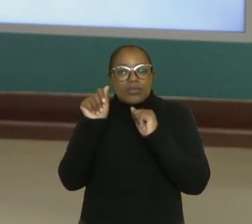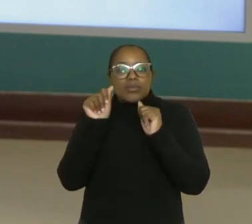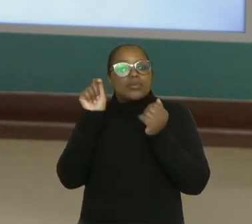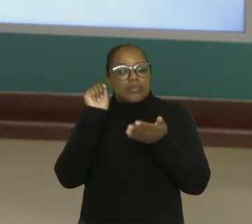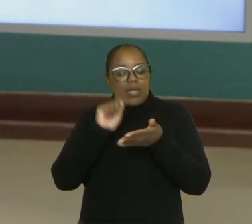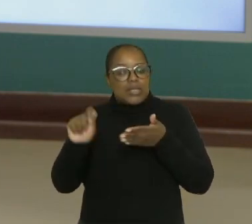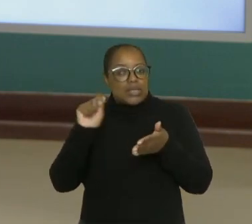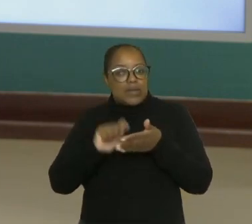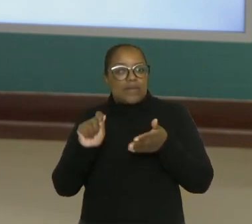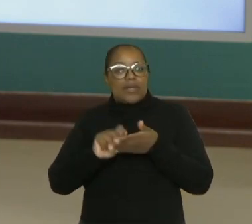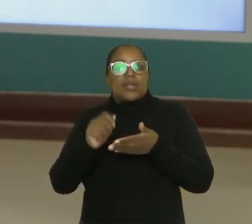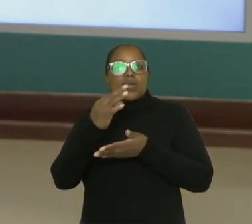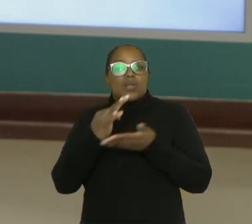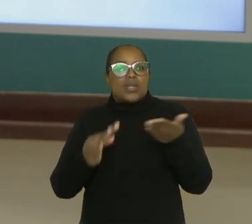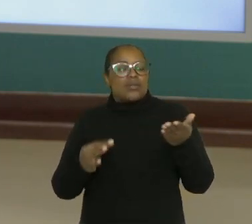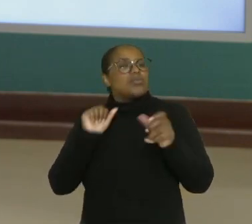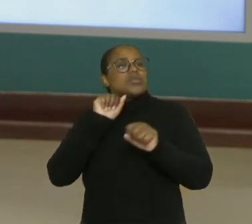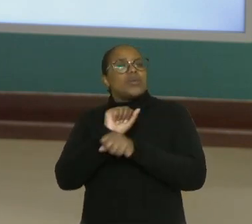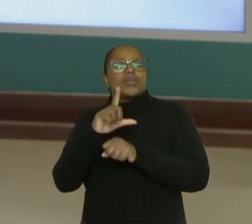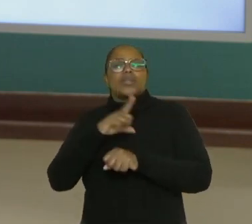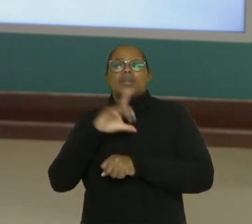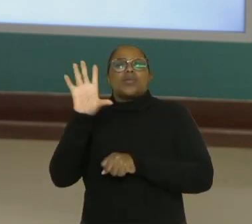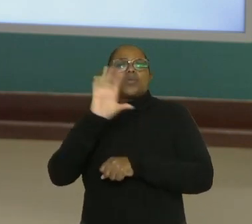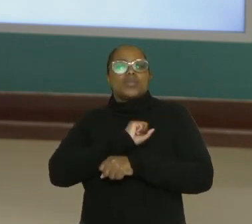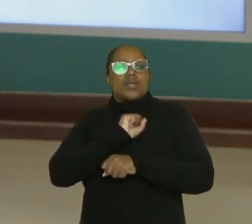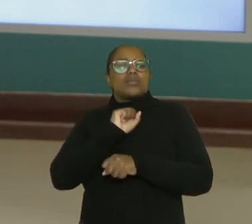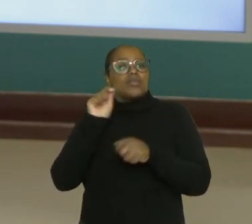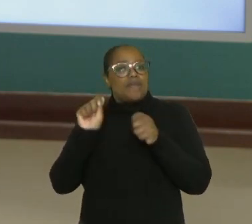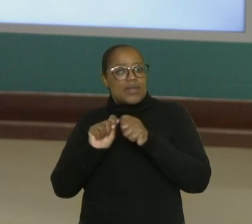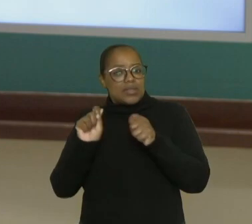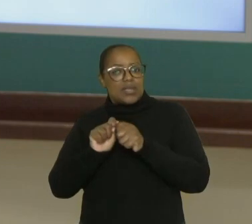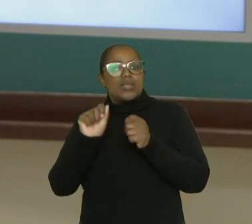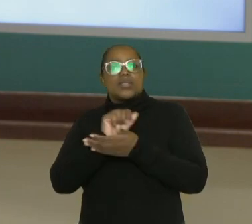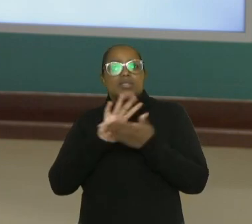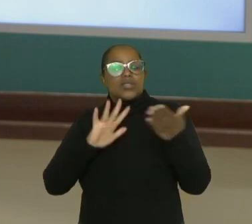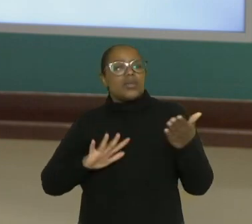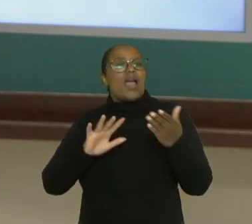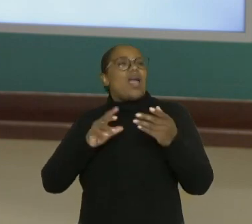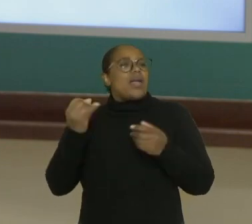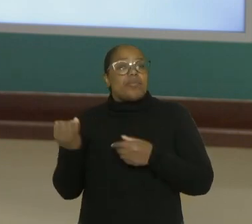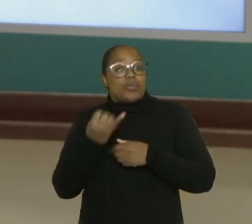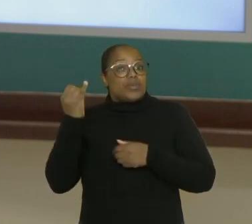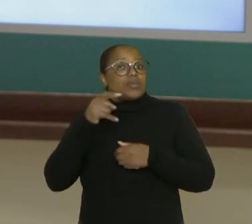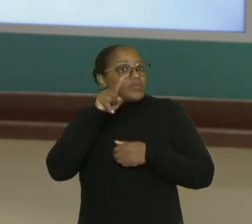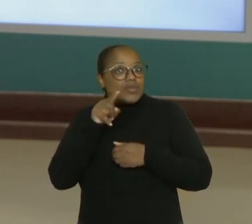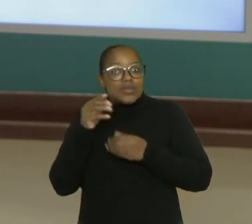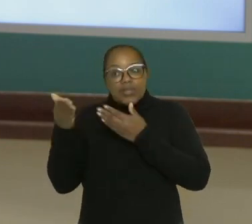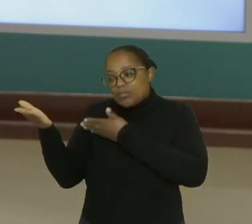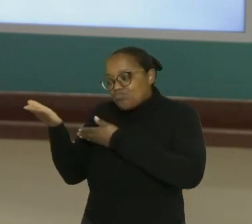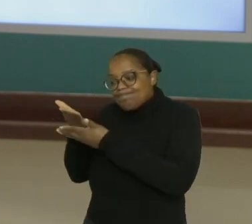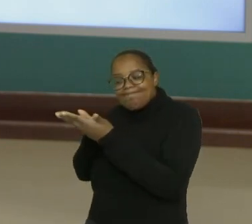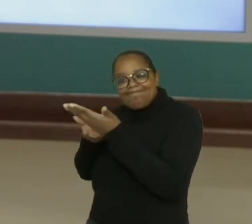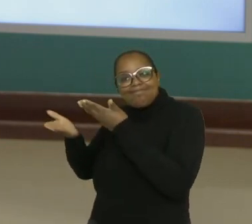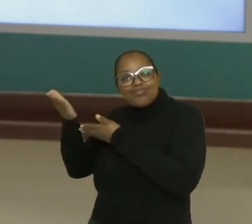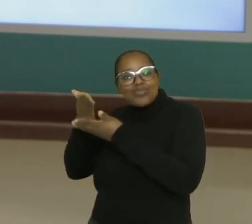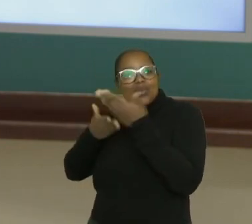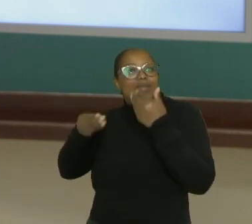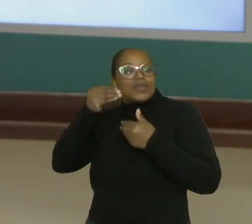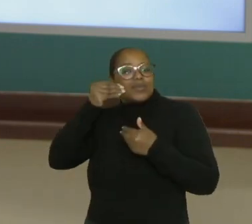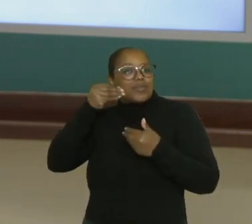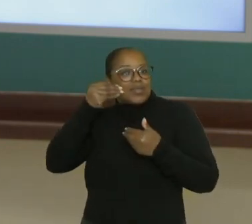que vocês tenham gostado de fazer essa atividade. Não esqueçam de socializar com os seus colegas durante a aula, com o seu